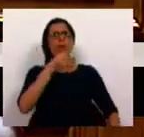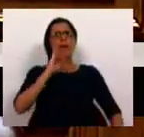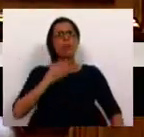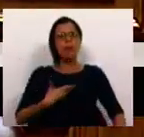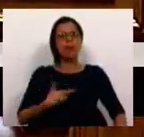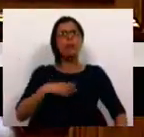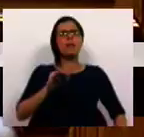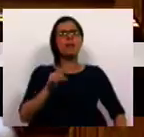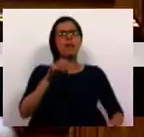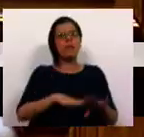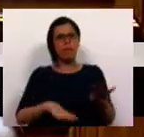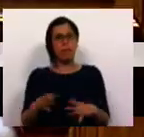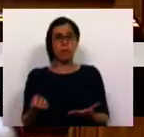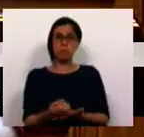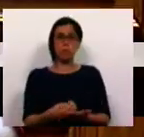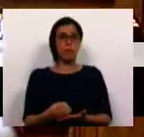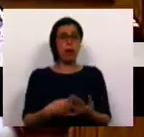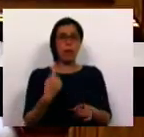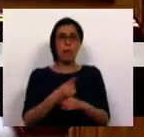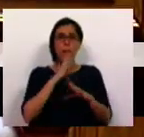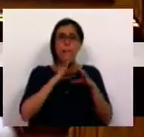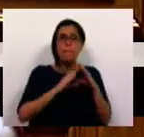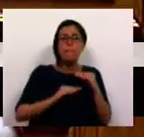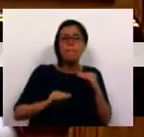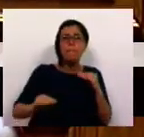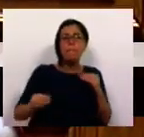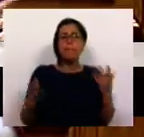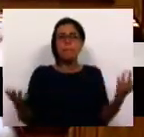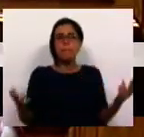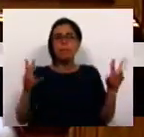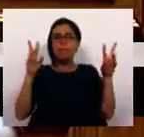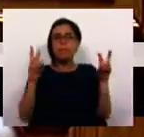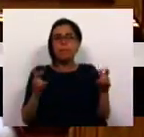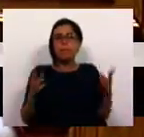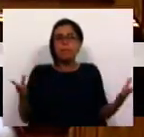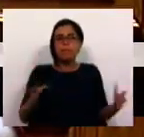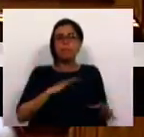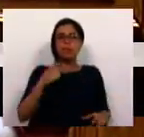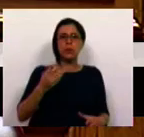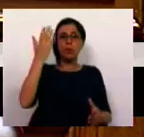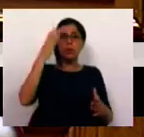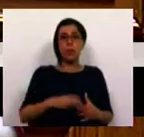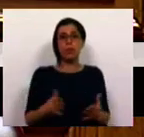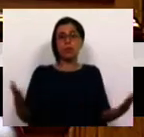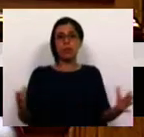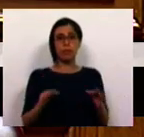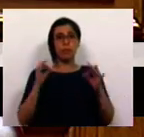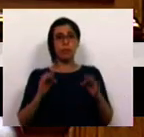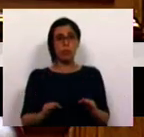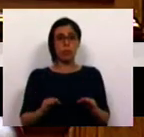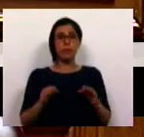PSD e do CDS fez, nada, também se silenciam relativamente a esta matéria. E, portanto, Sr. Presidente, aqui